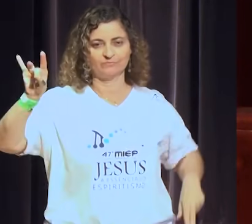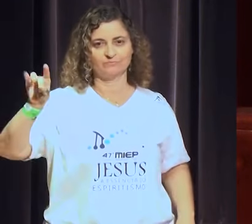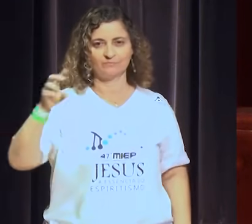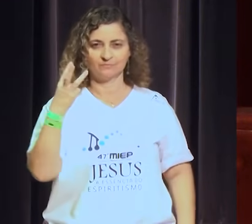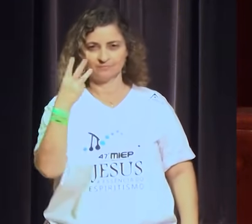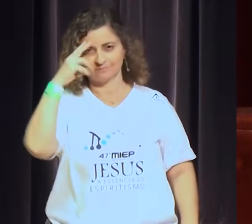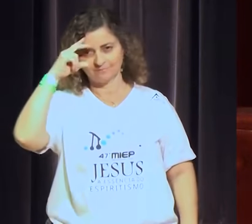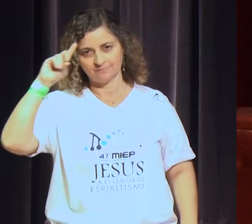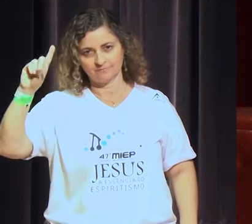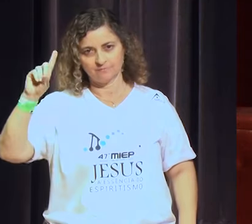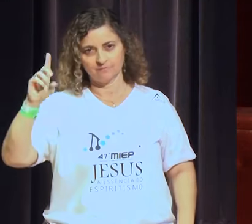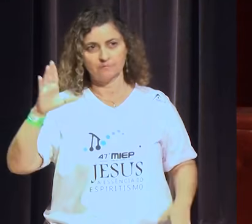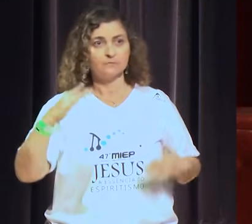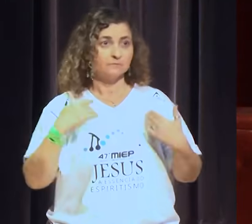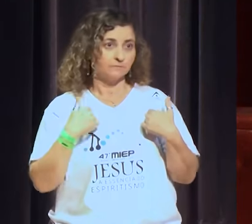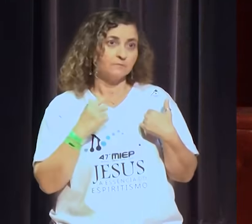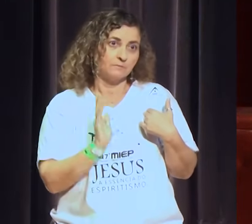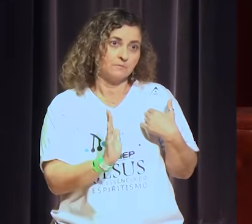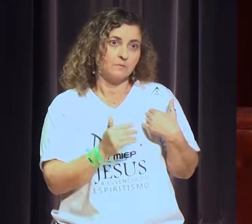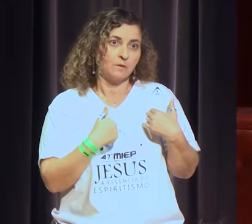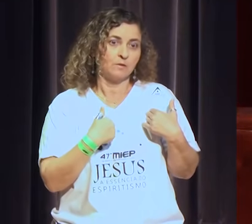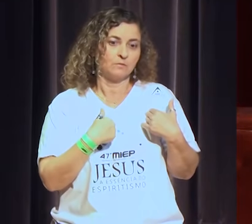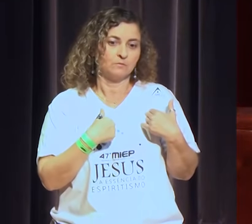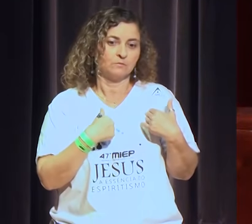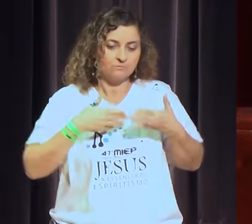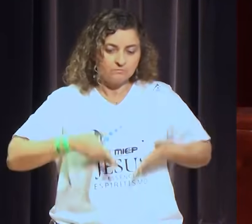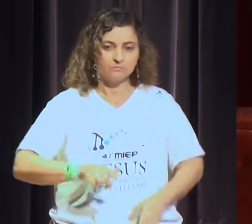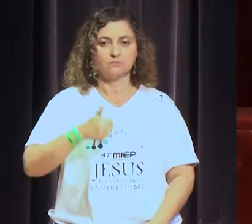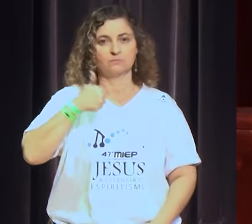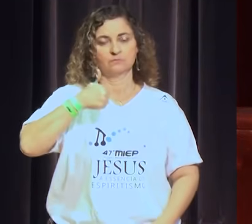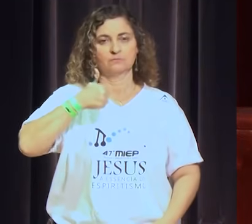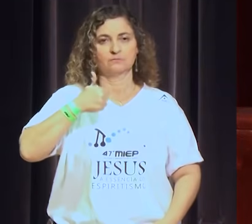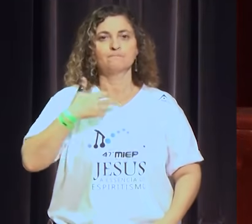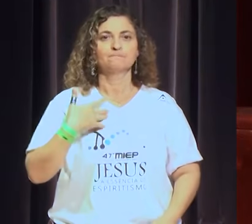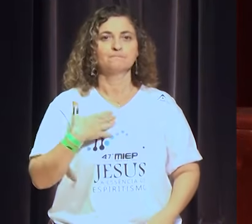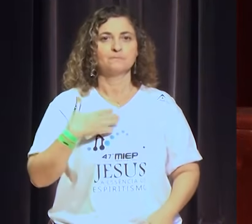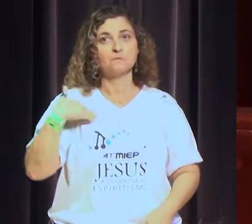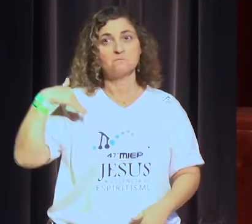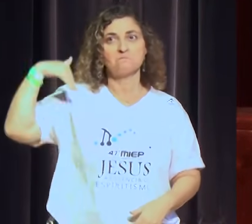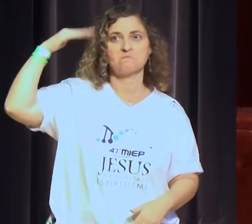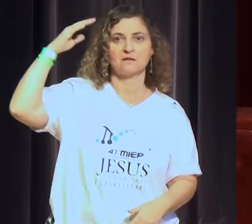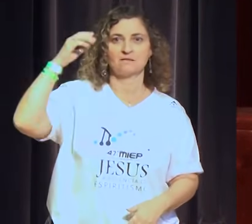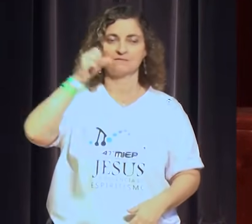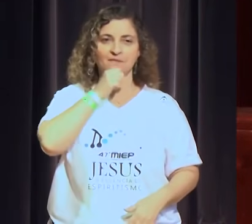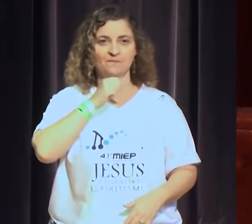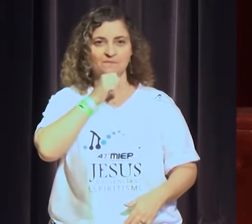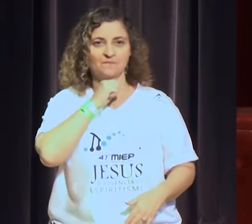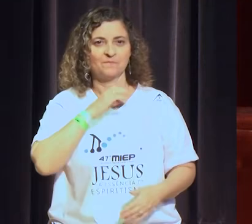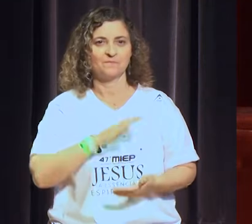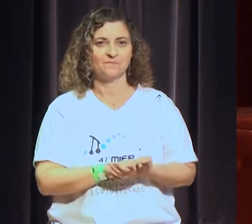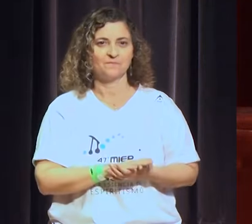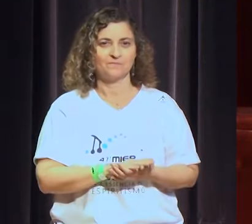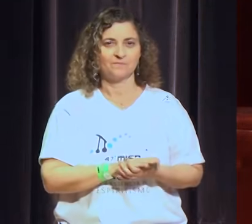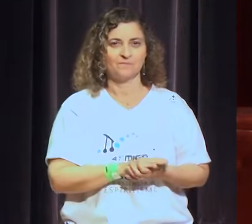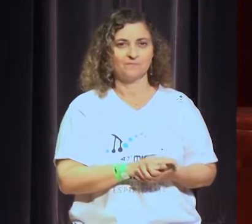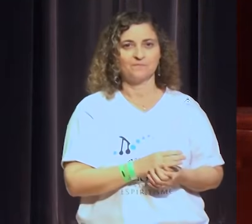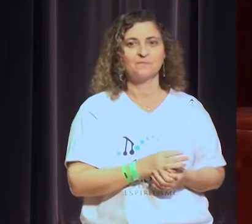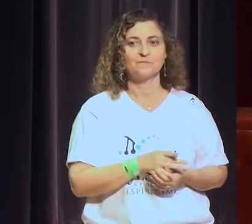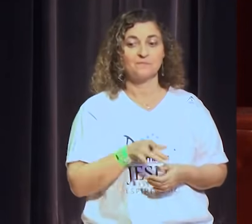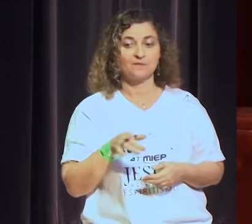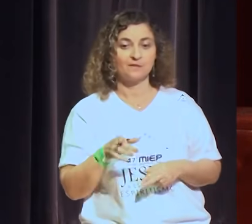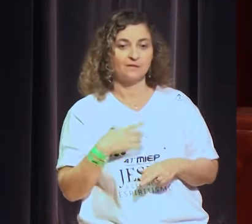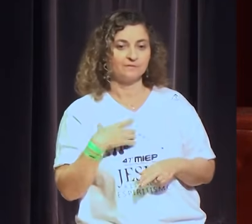Mas, mesmo assim, eu sou o mais velho, porque eu nasci primeiro. Ele veio 1 minuto depois e foi mais